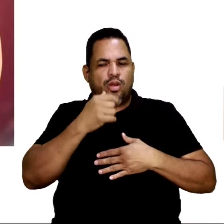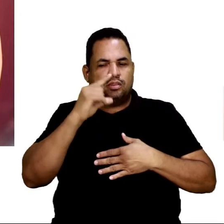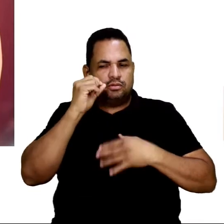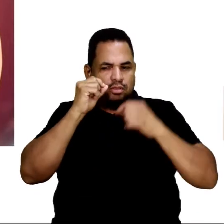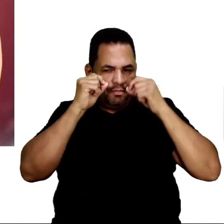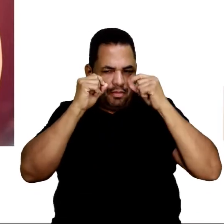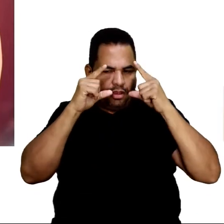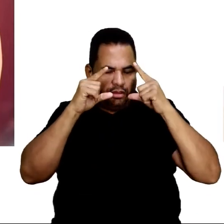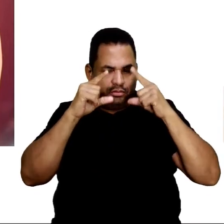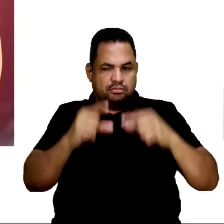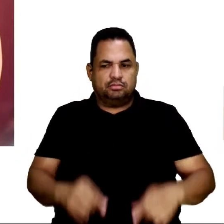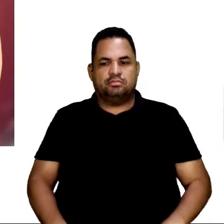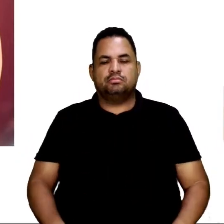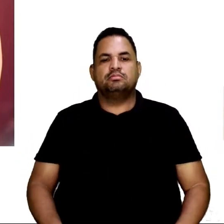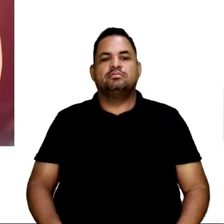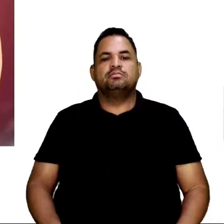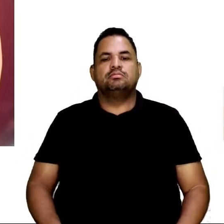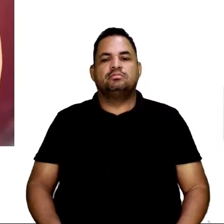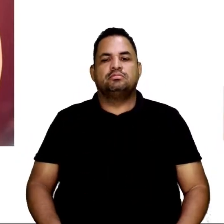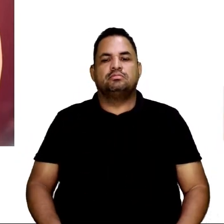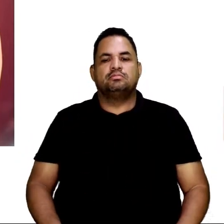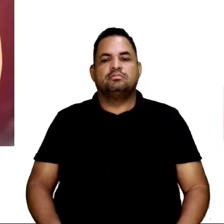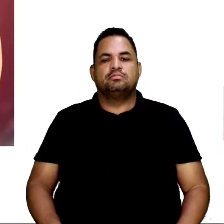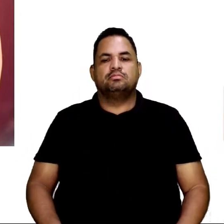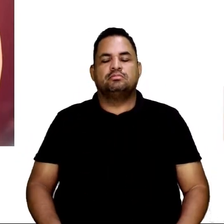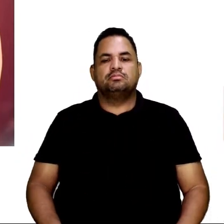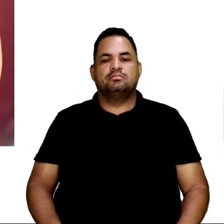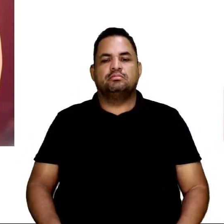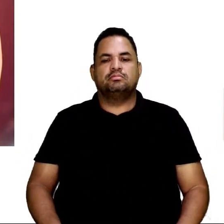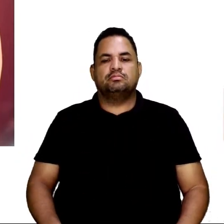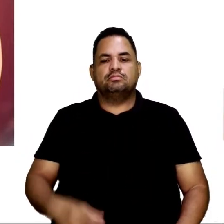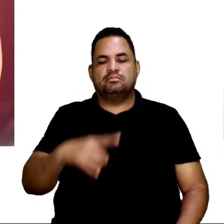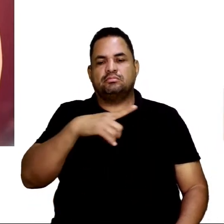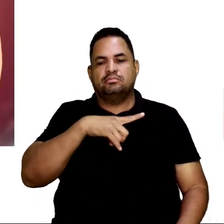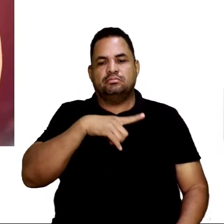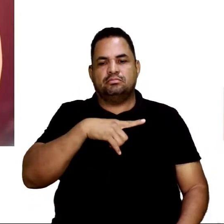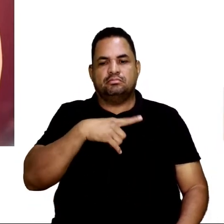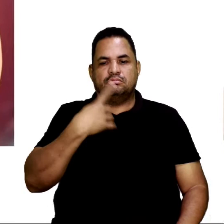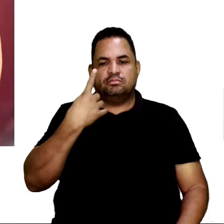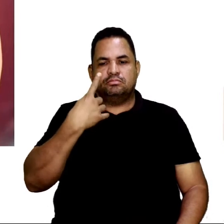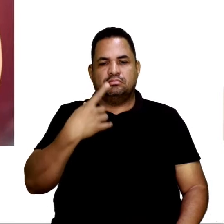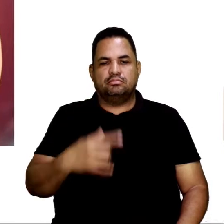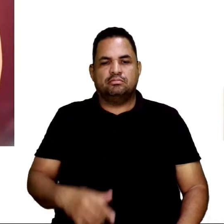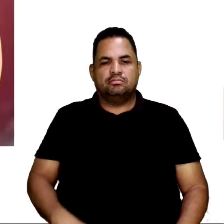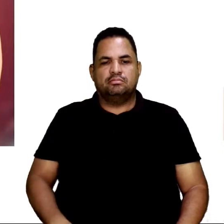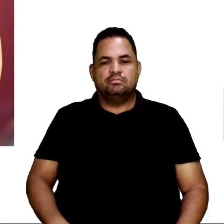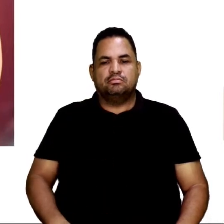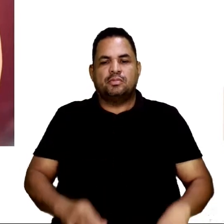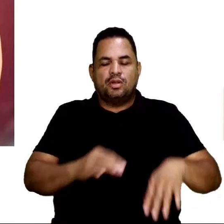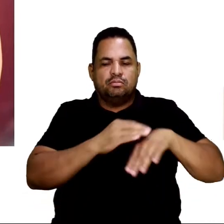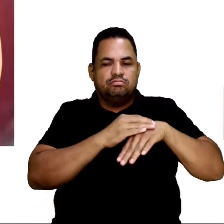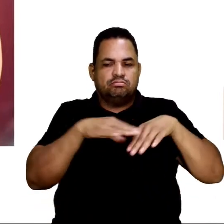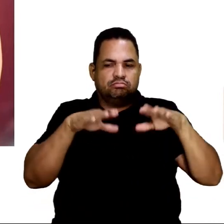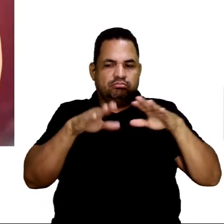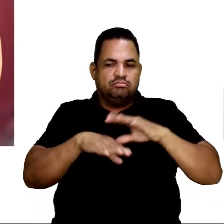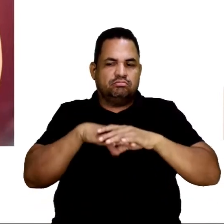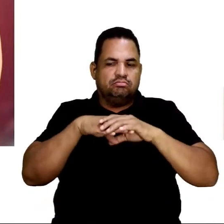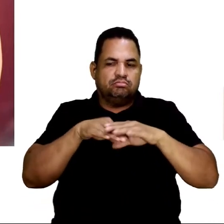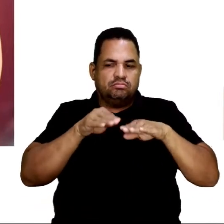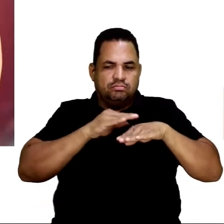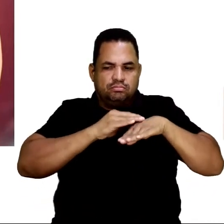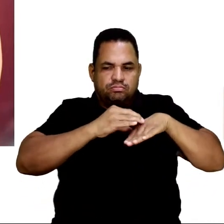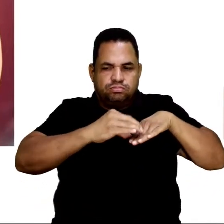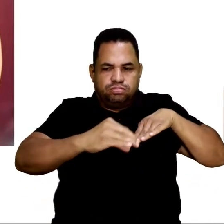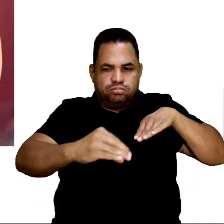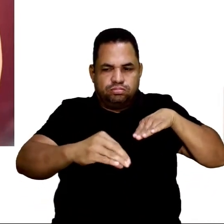semi-fechados. Olha que imagem linda, tá? Então você tem aí, eles ficam sempre, os bracinhos, tá vendo? Os bracinhos mais longos, as